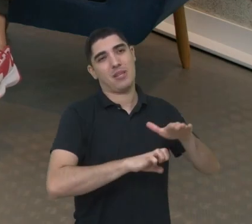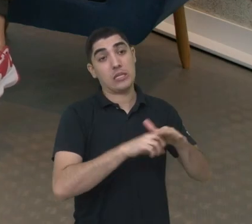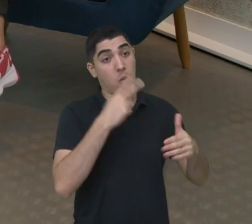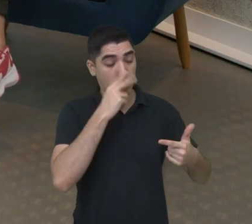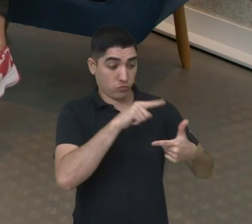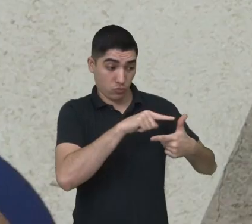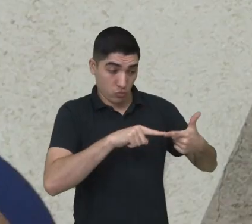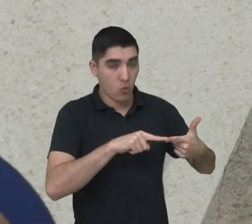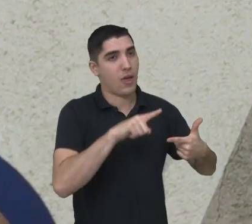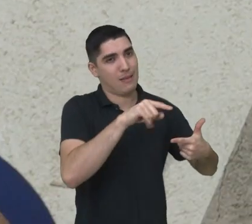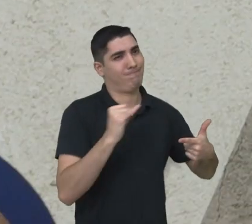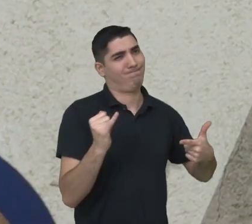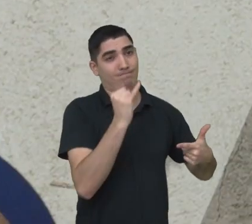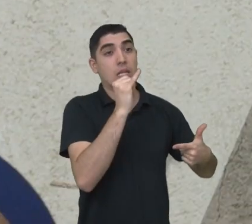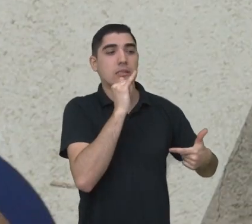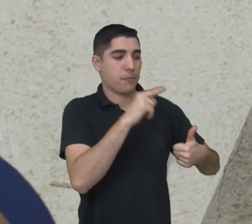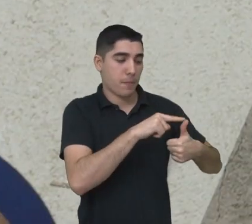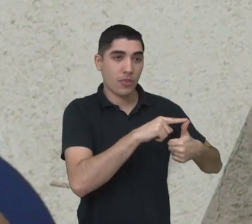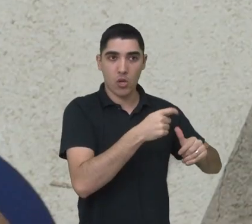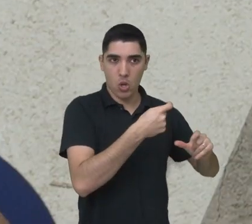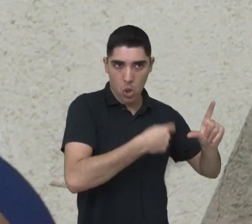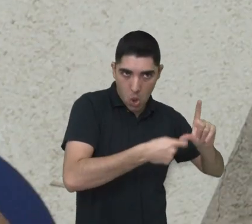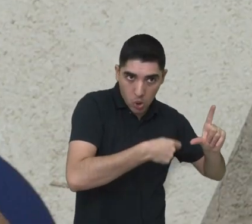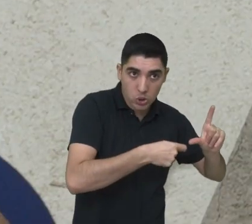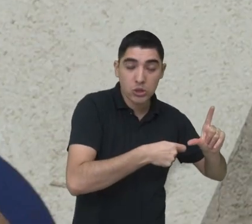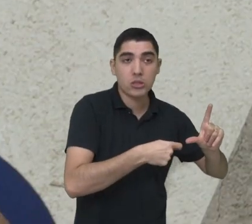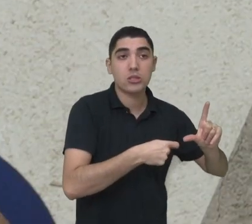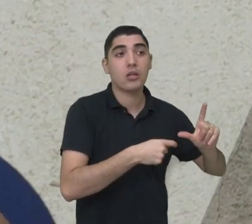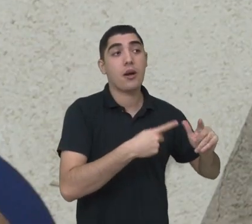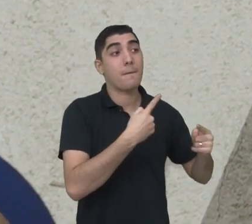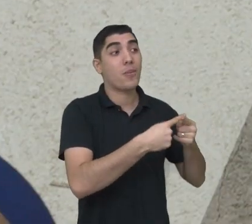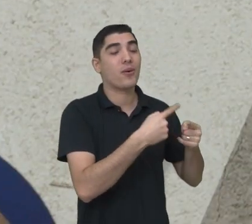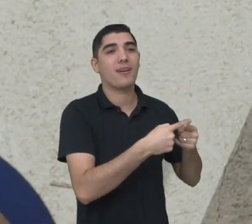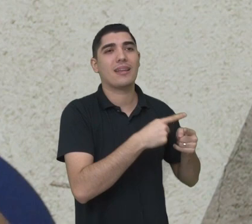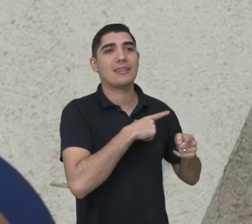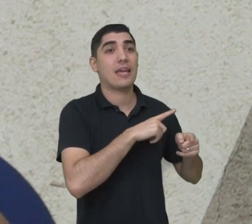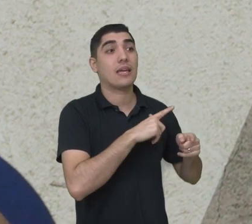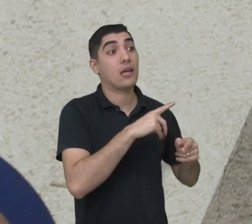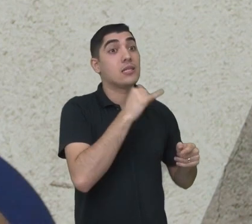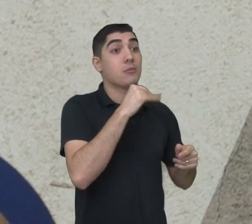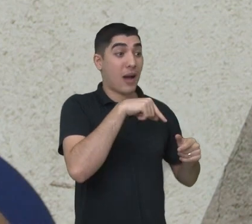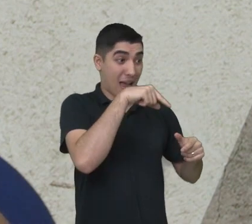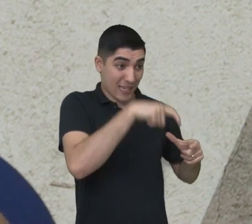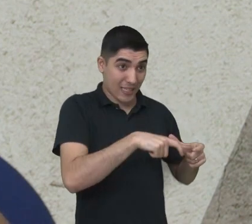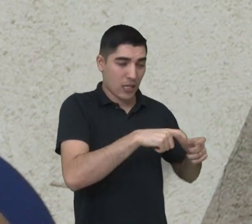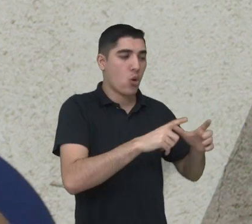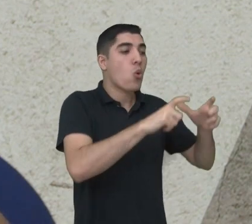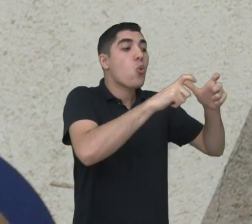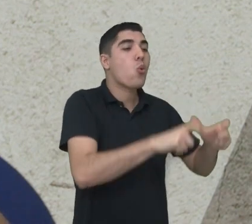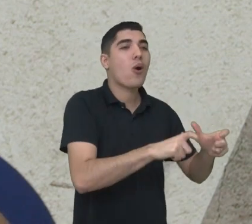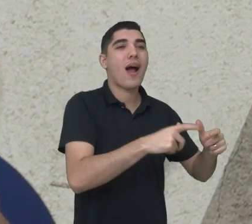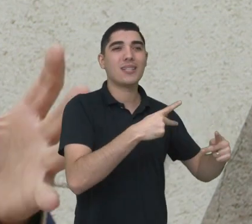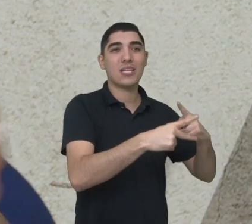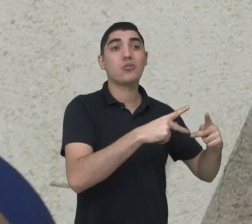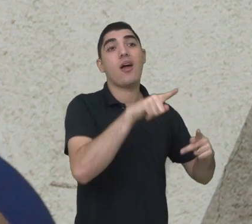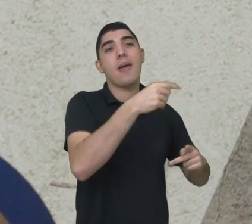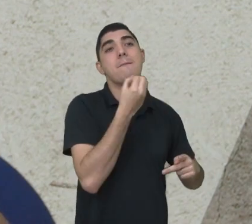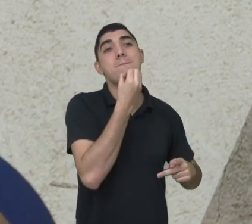questão logística é muito importante, até por conta da própria logística de São José dos Campos, né? Então, o engenheiro da produção, ele